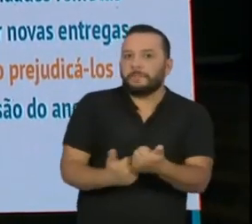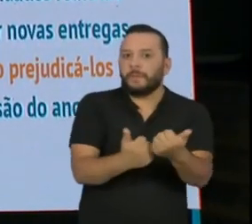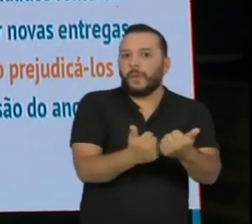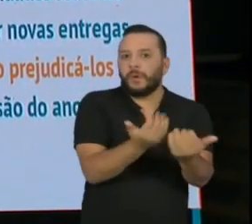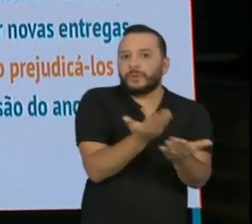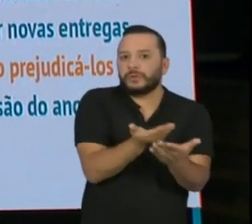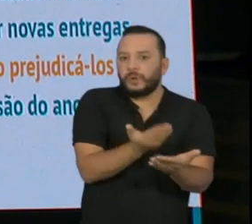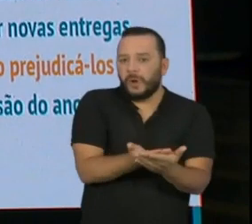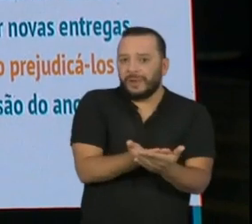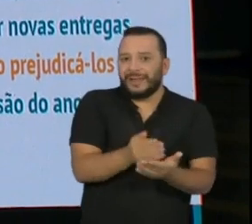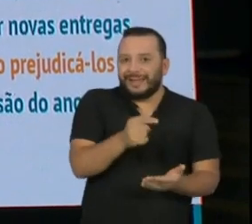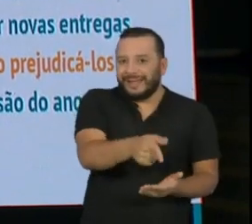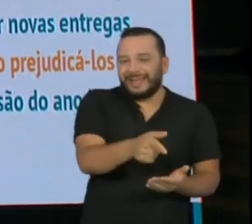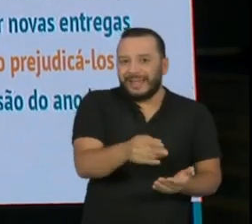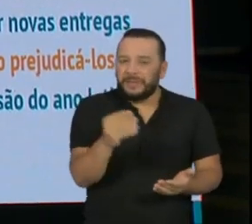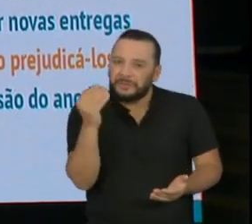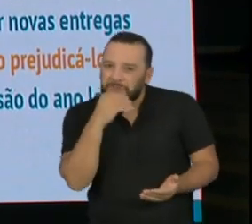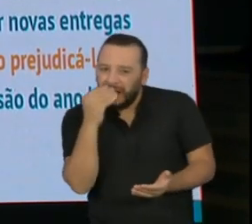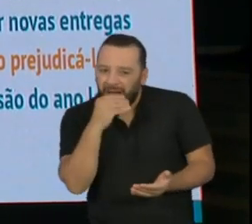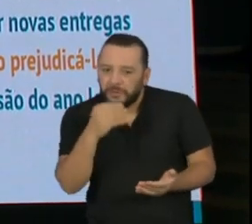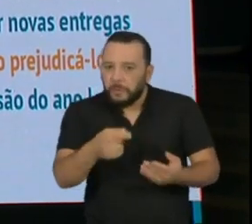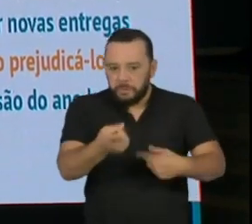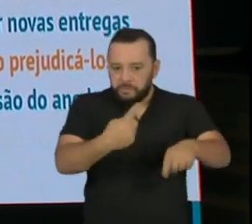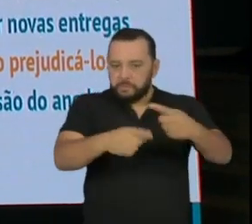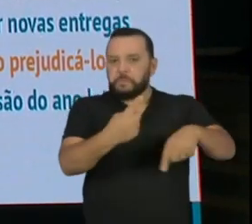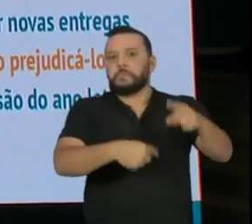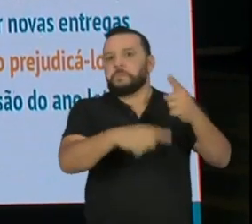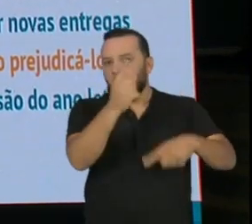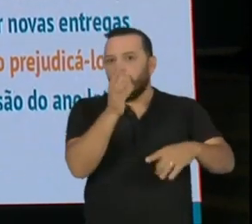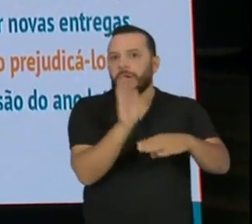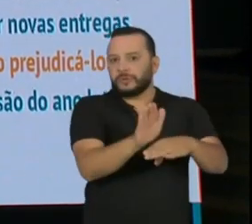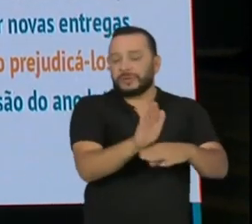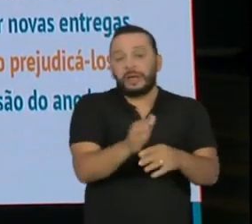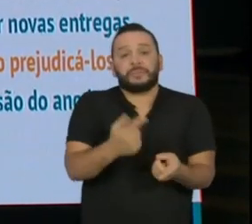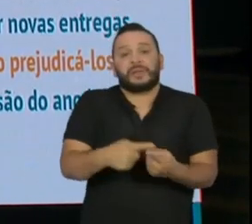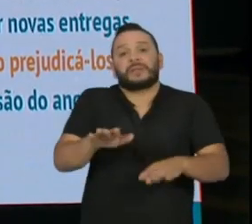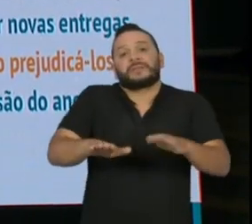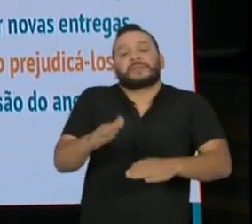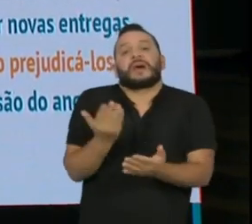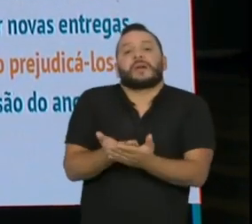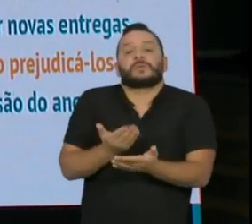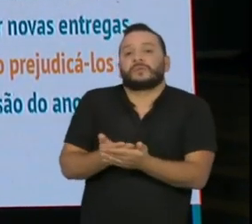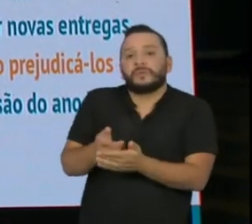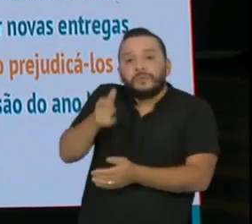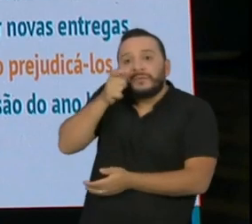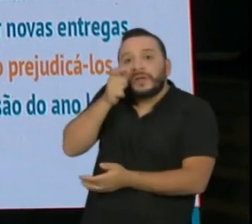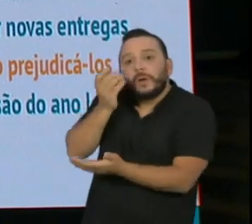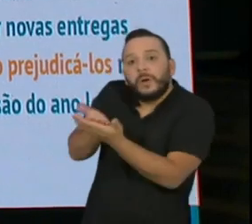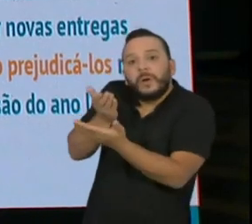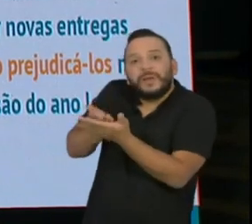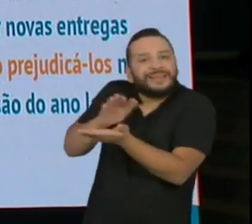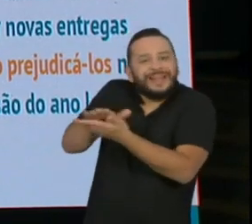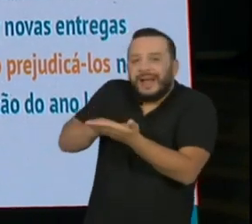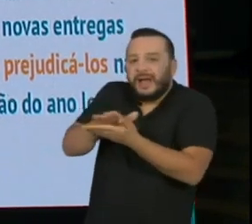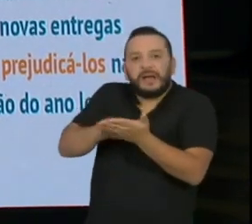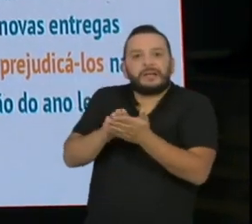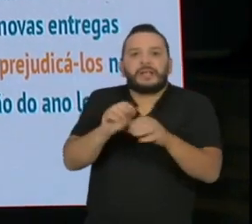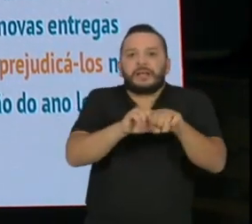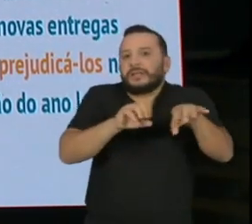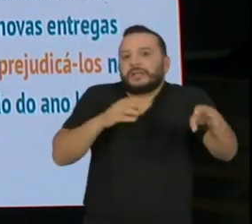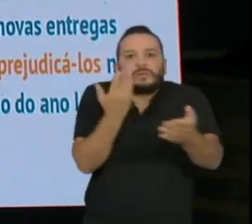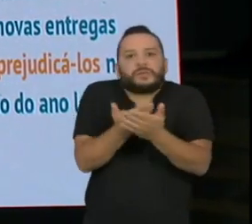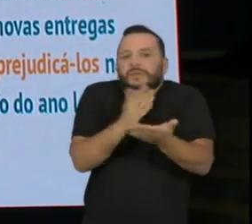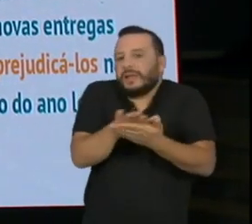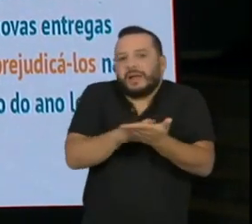uma recuperação muito intensa, mesmo para aquele que não pôde assistir, ter acesso às atividades online, terão uma